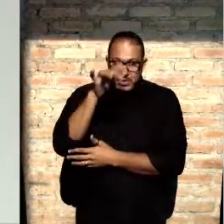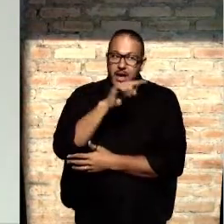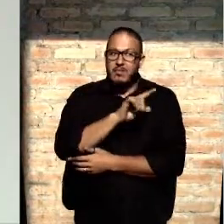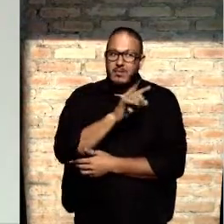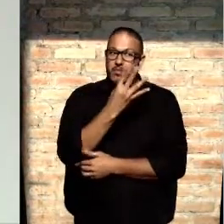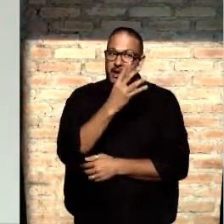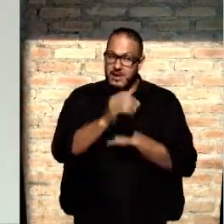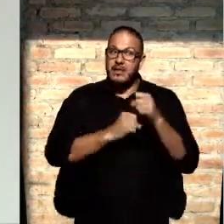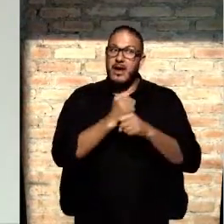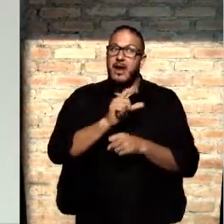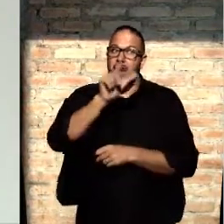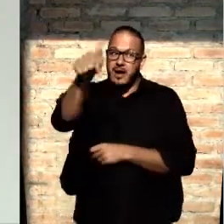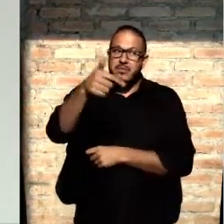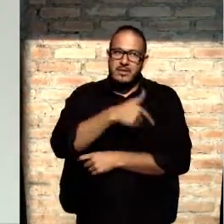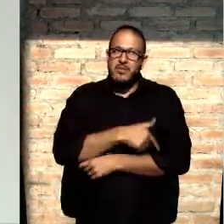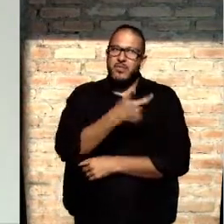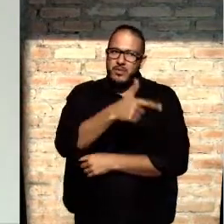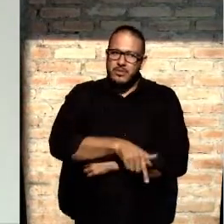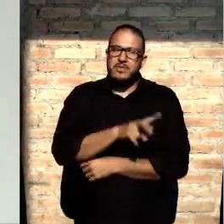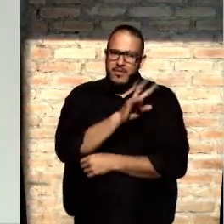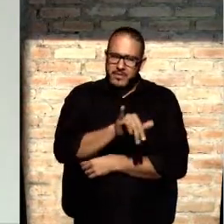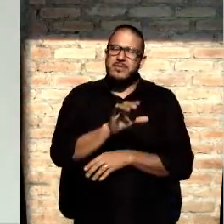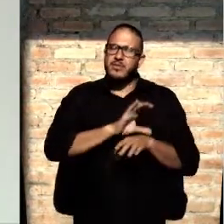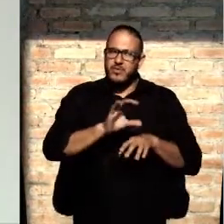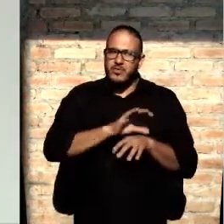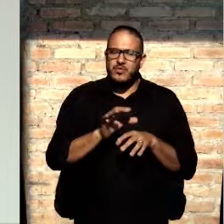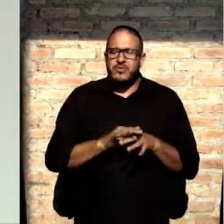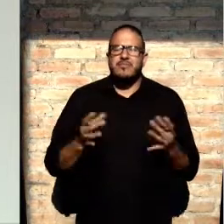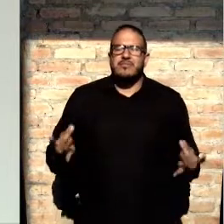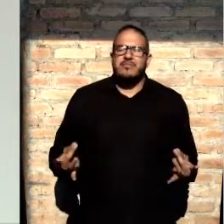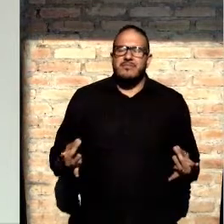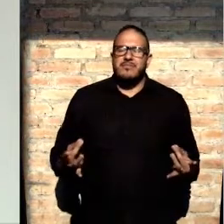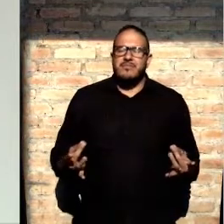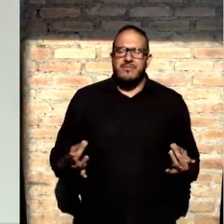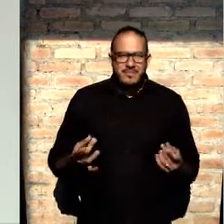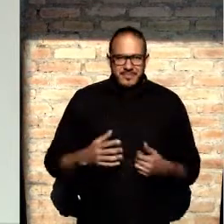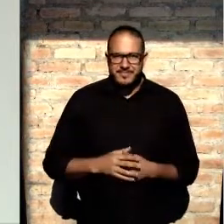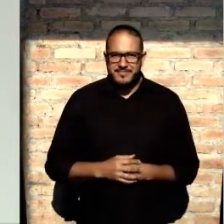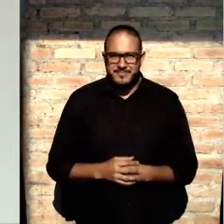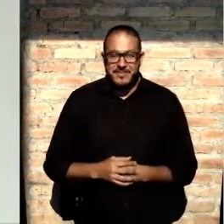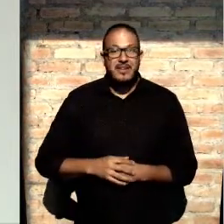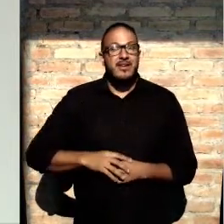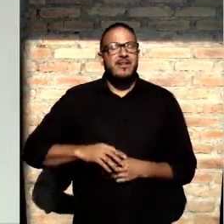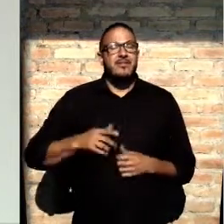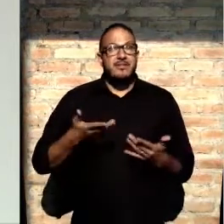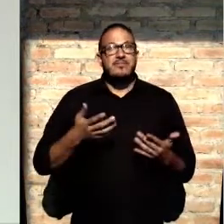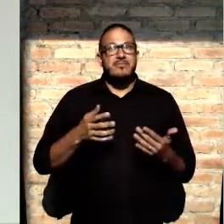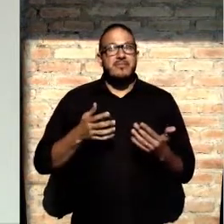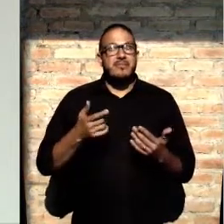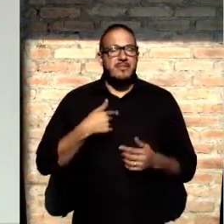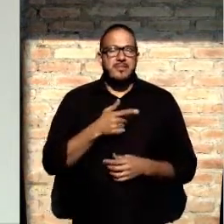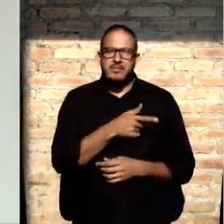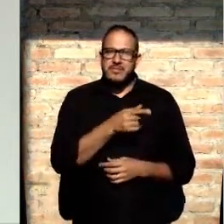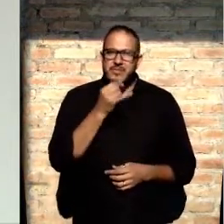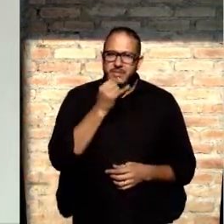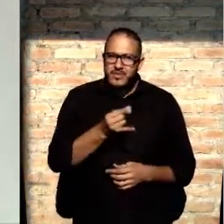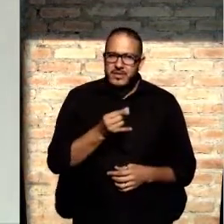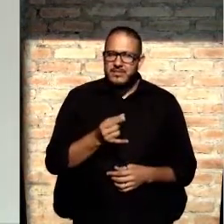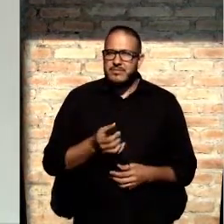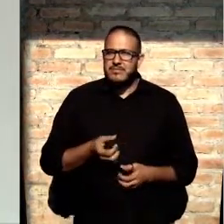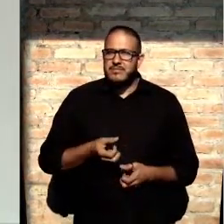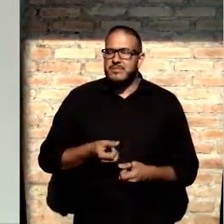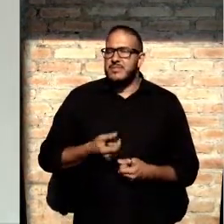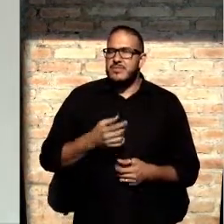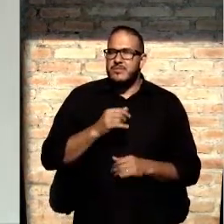anos talvez fará um curso de meditação em seu conto menina bico-de-pena